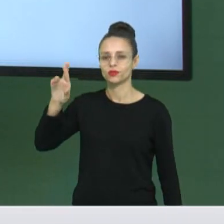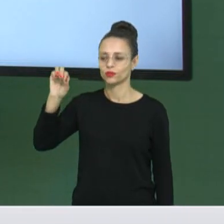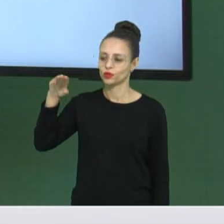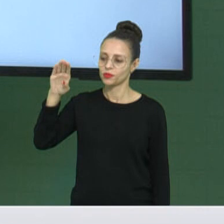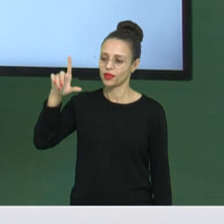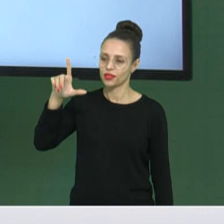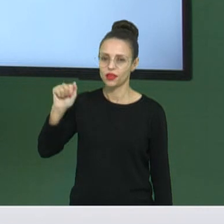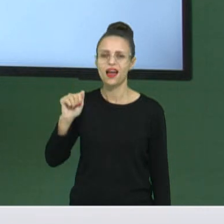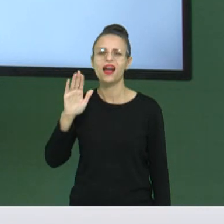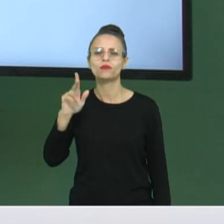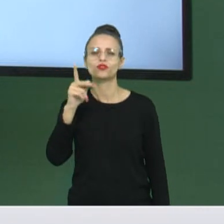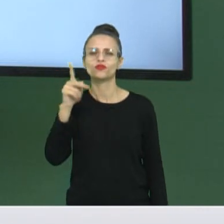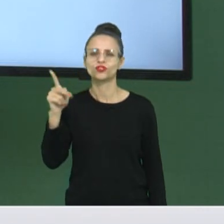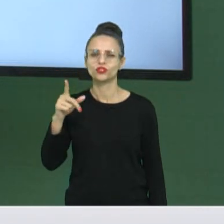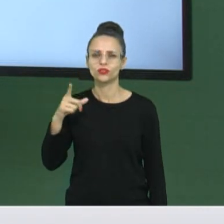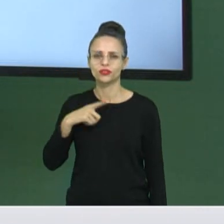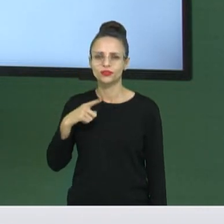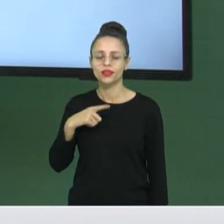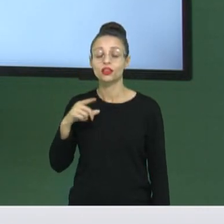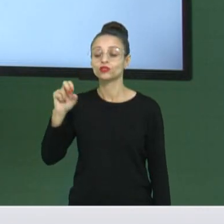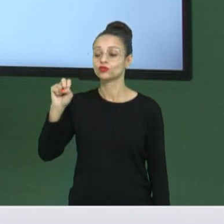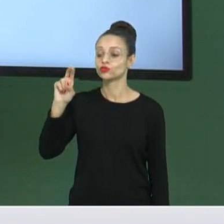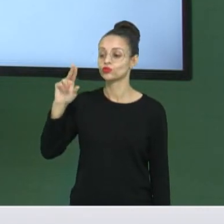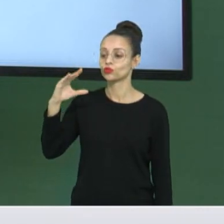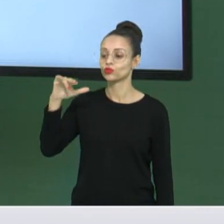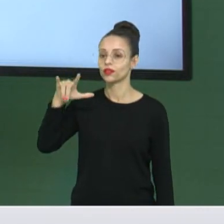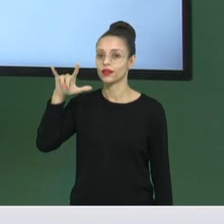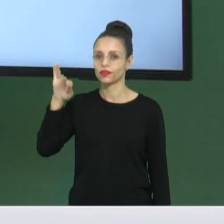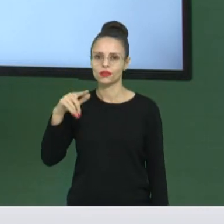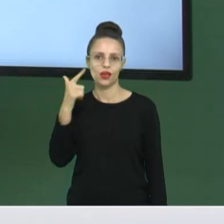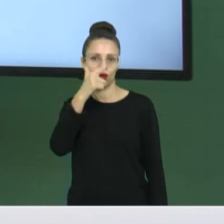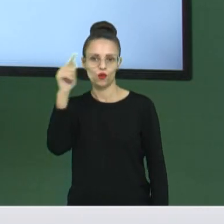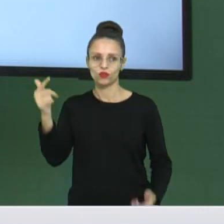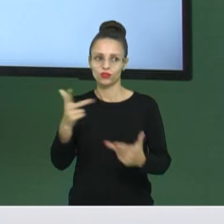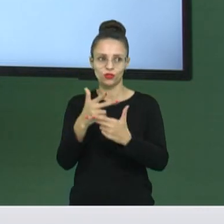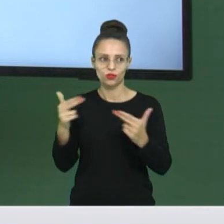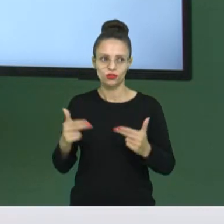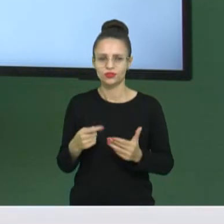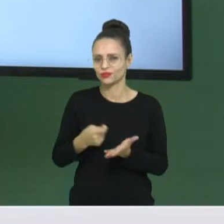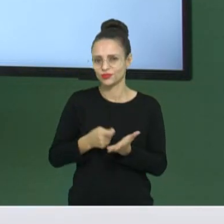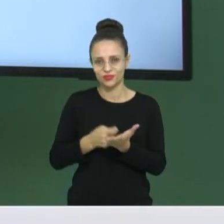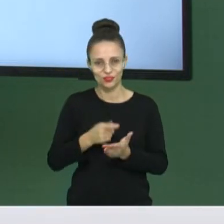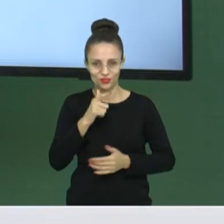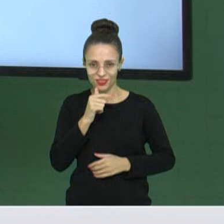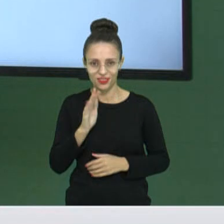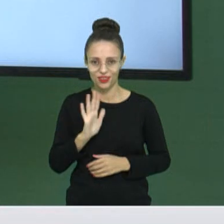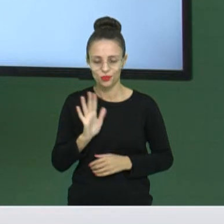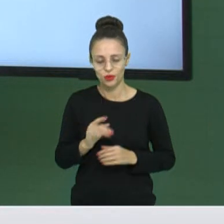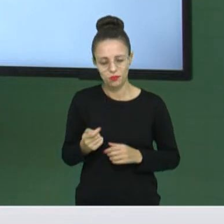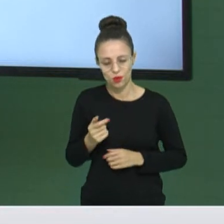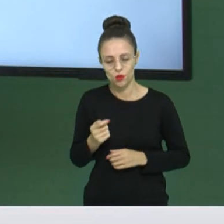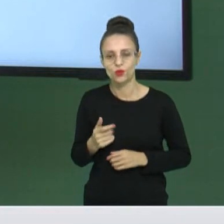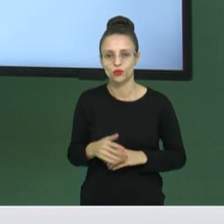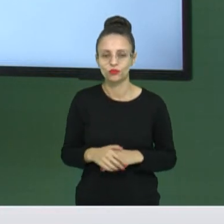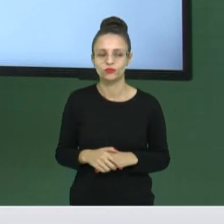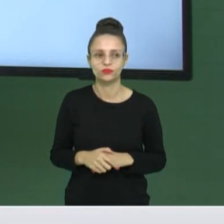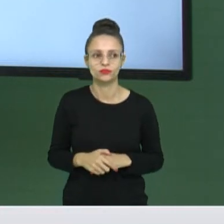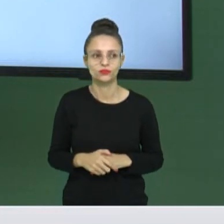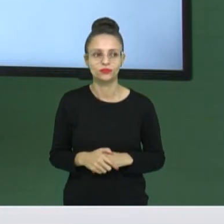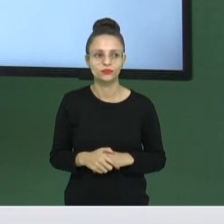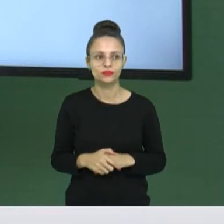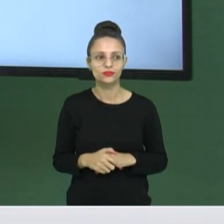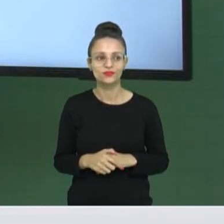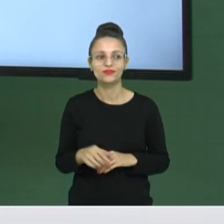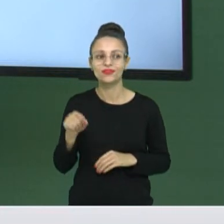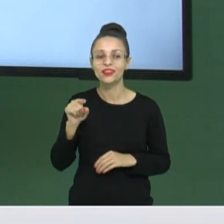Ah, professora, mas tem a suculenta. Não, a suculenta é outra coisa. A suculenta nem exige tanta água assim, né? Quase nada, até por falar nisso.